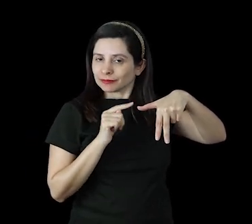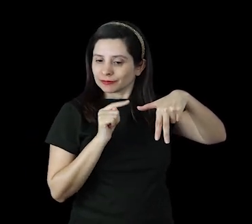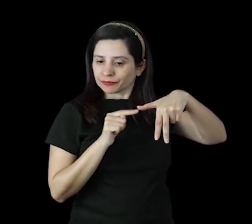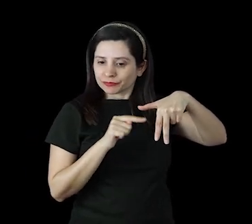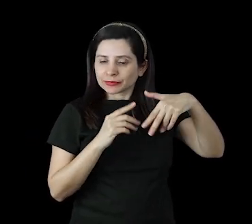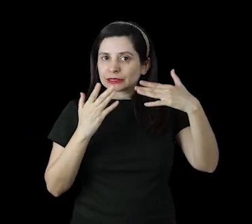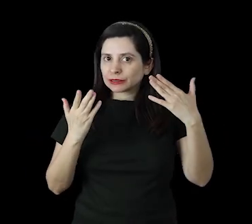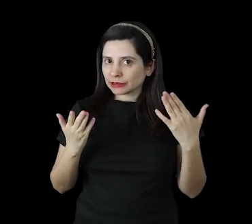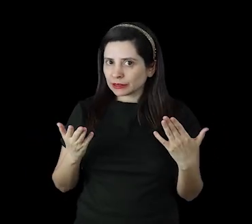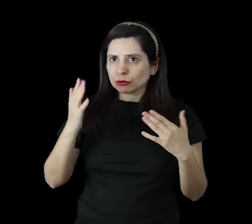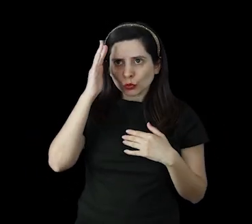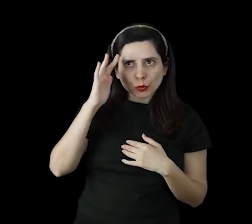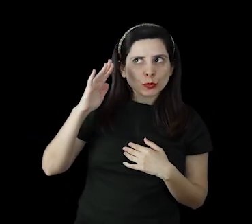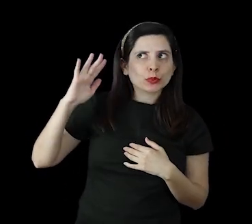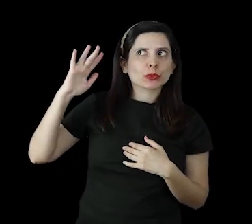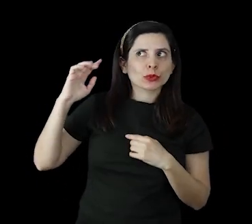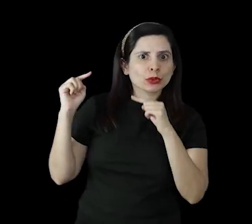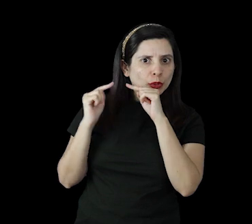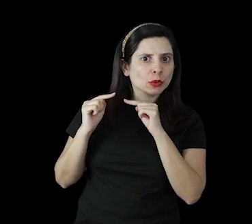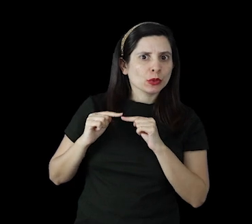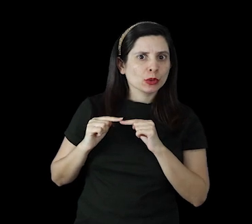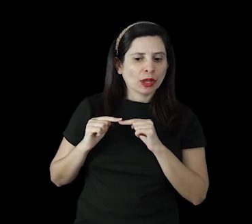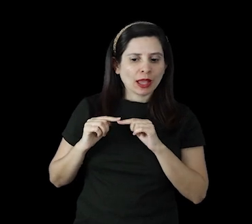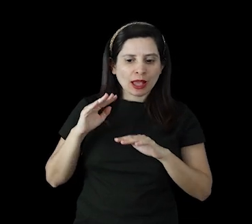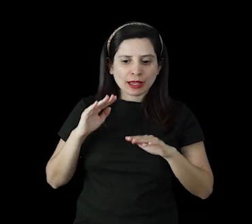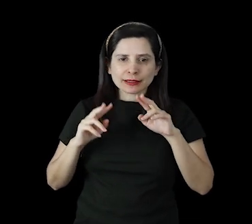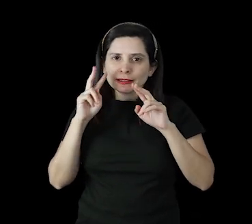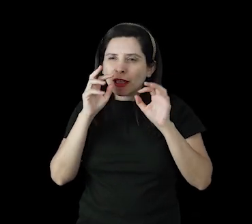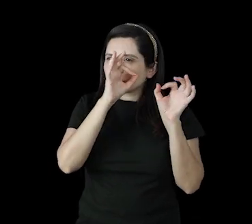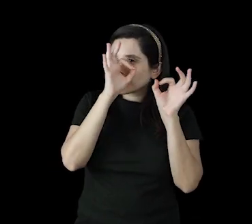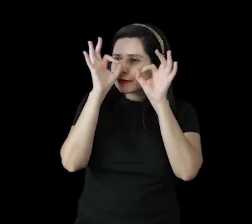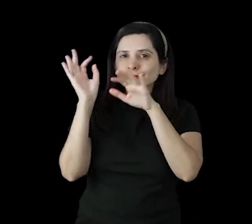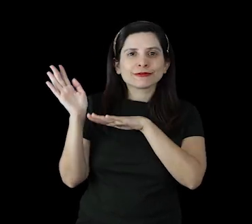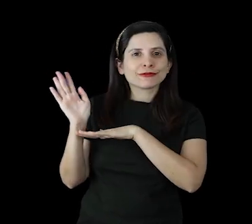com essa teoria, porque muitas vezes a gente vê aqueles filmes